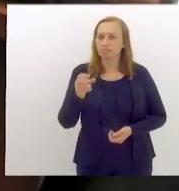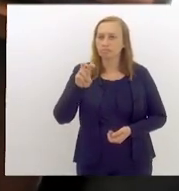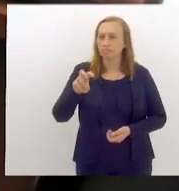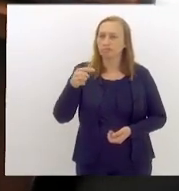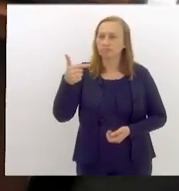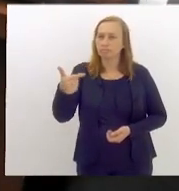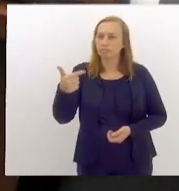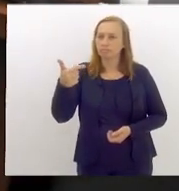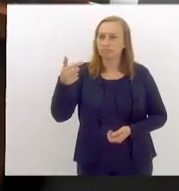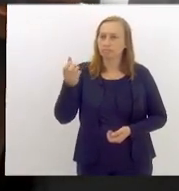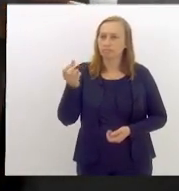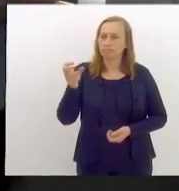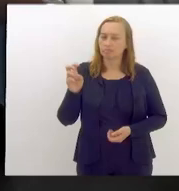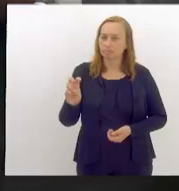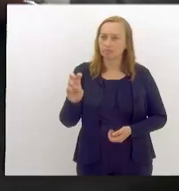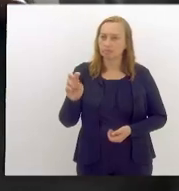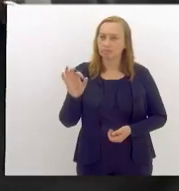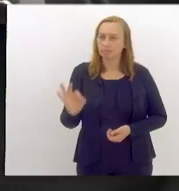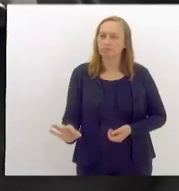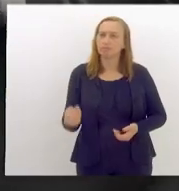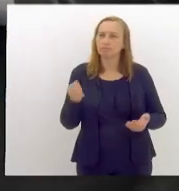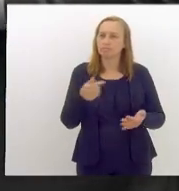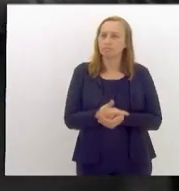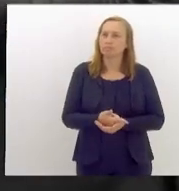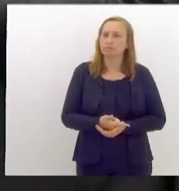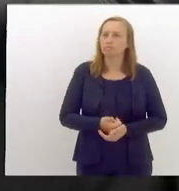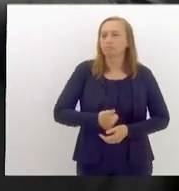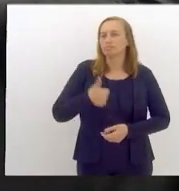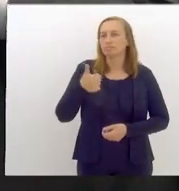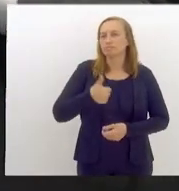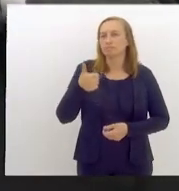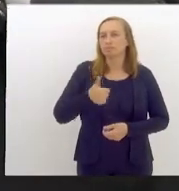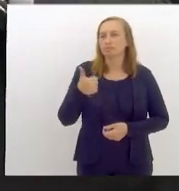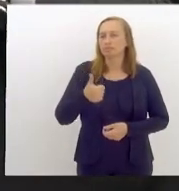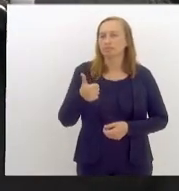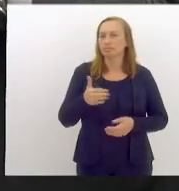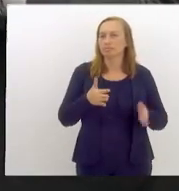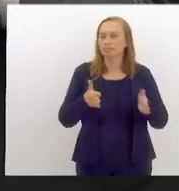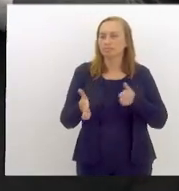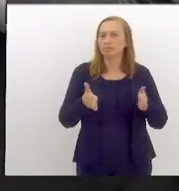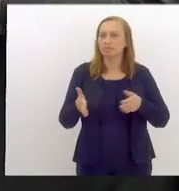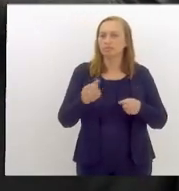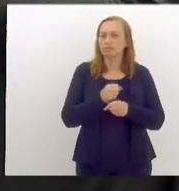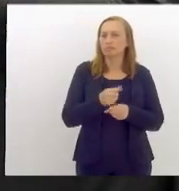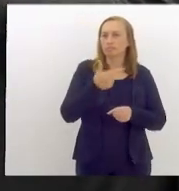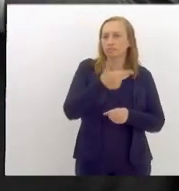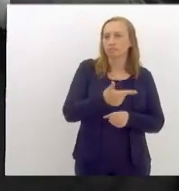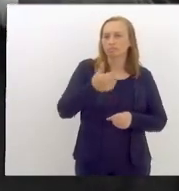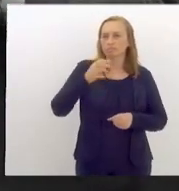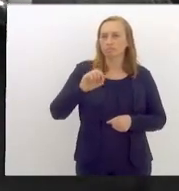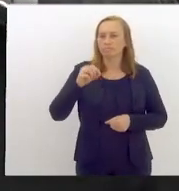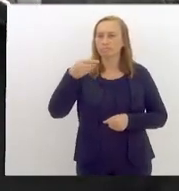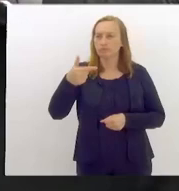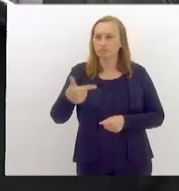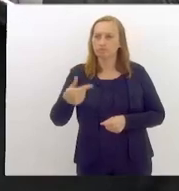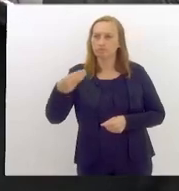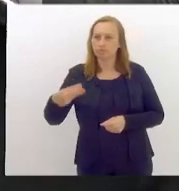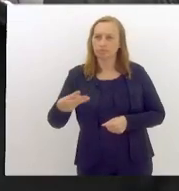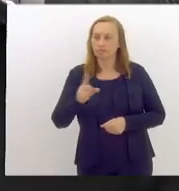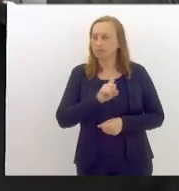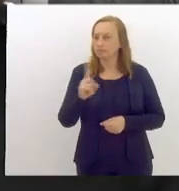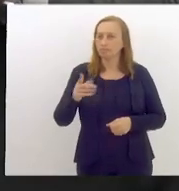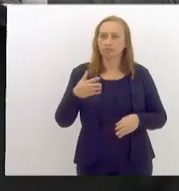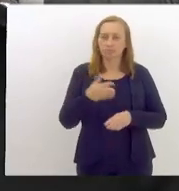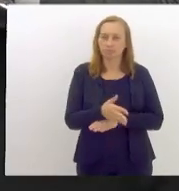6,525% seria pago no primeiro bimestre de 2023 e ainda não